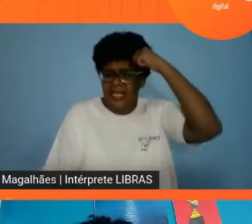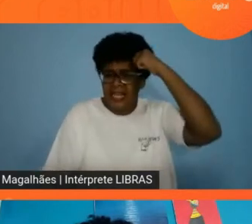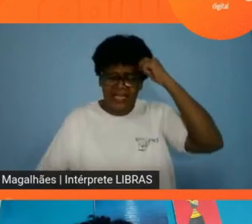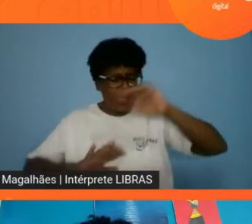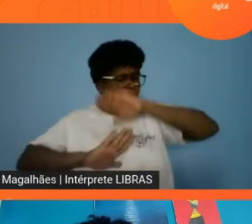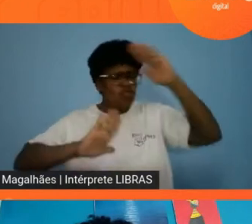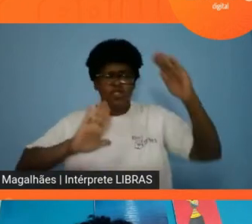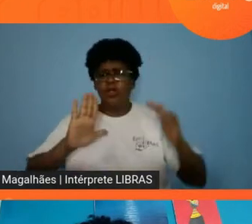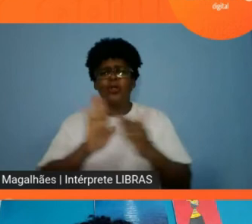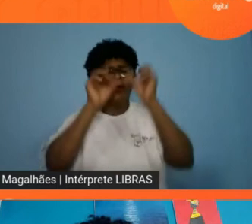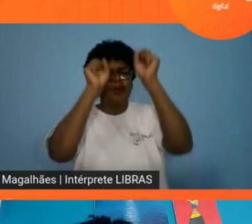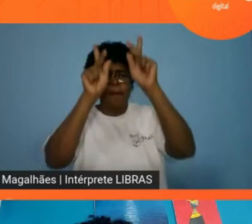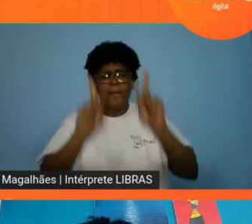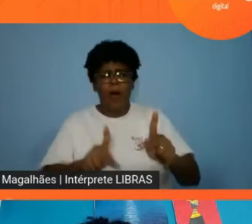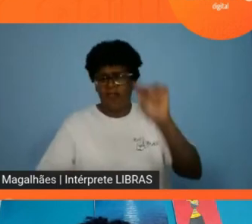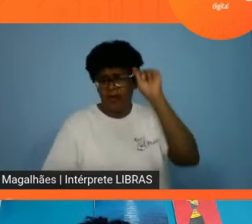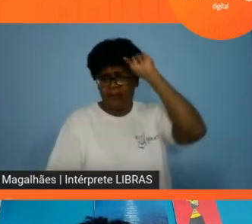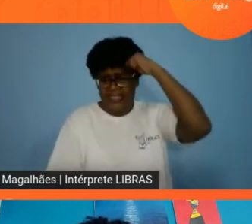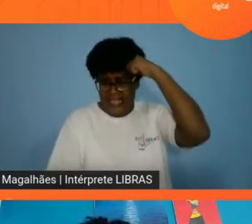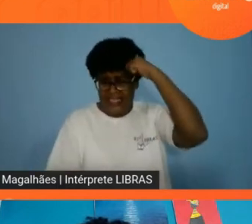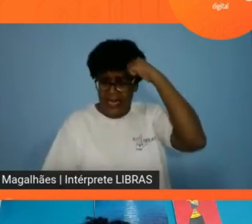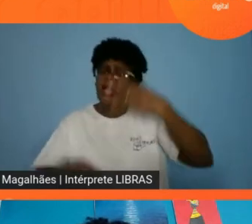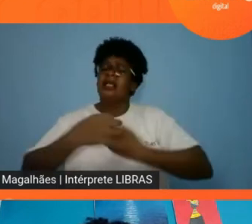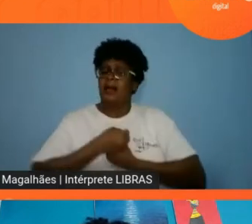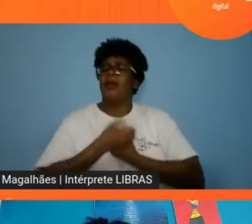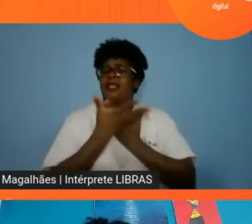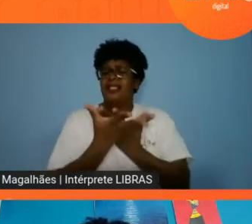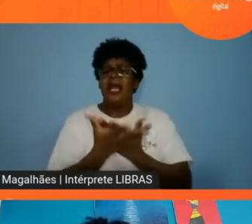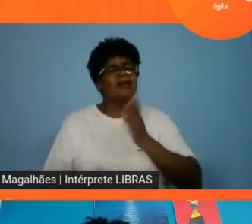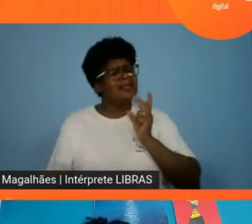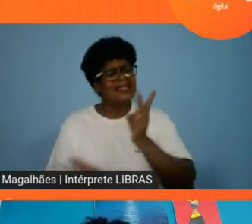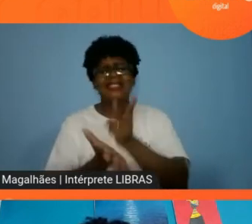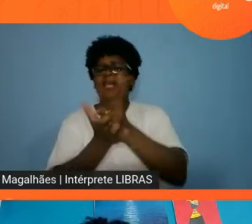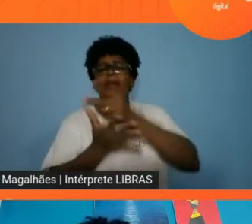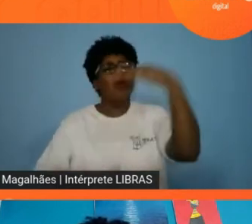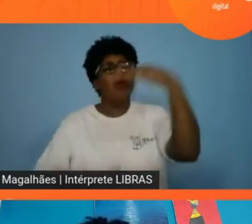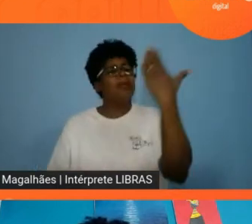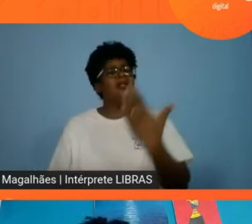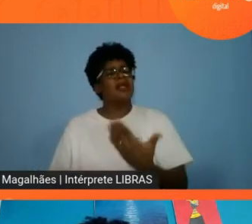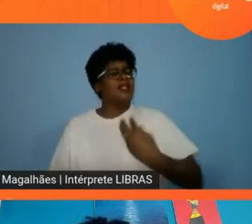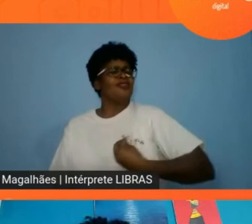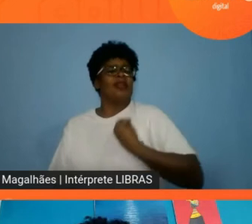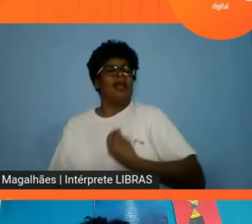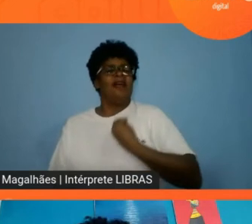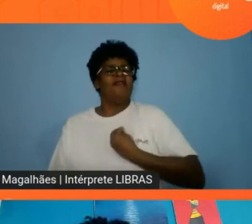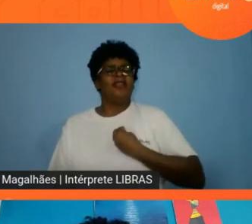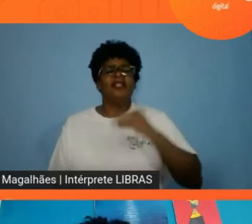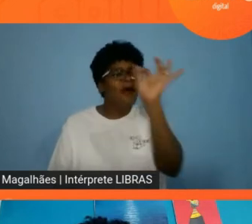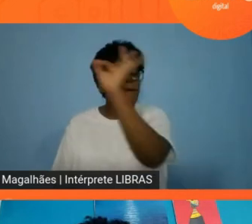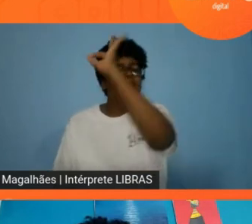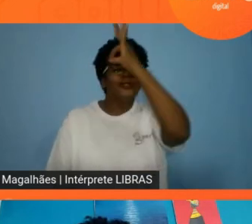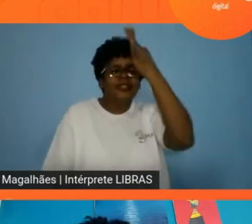povo preto, né, a poesia sempre esteve muito presente, principalmente com quem teve a oportunidade de estar